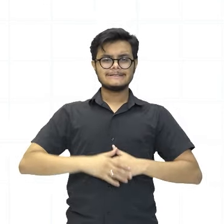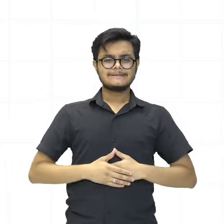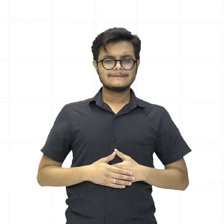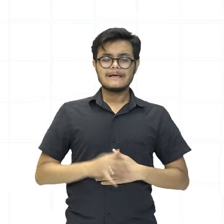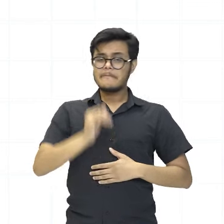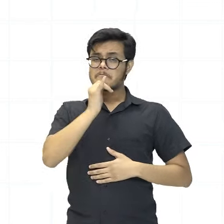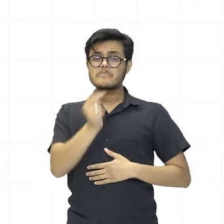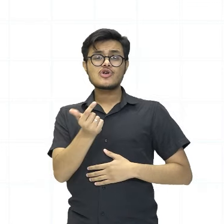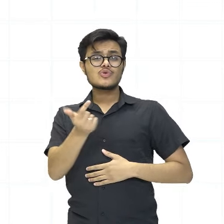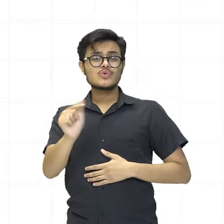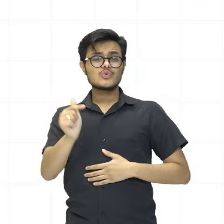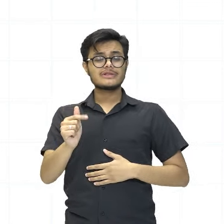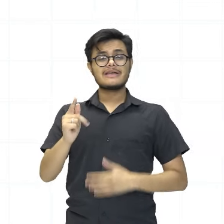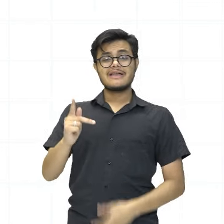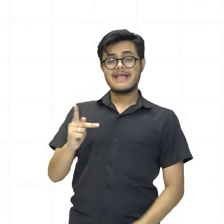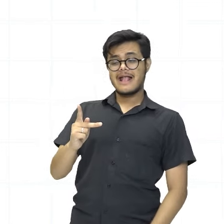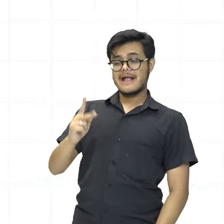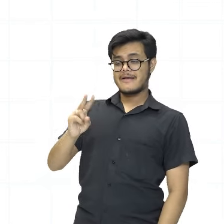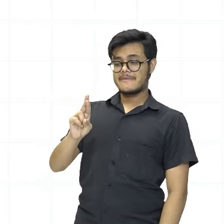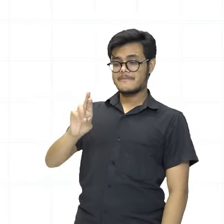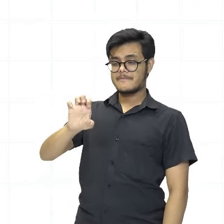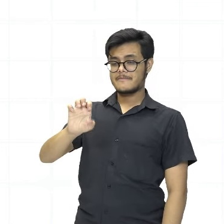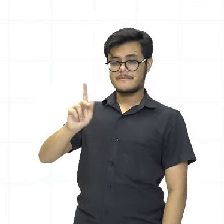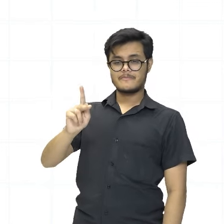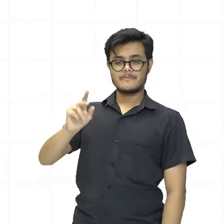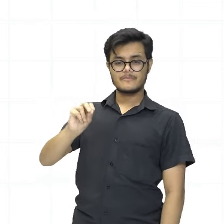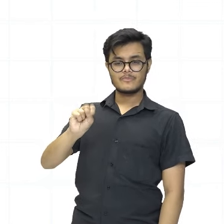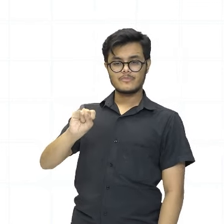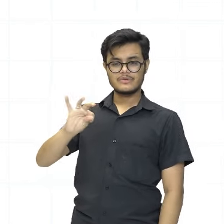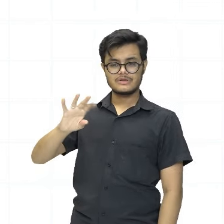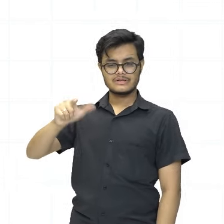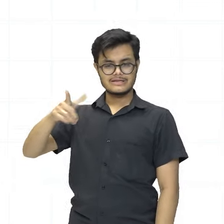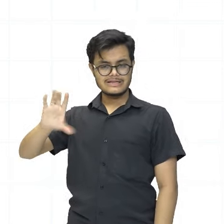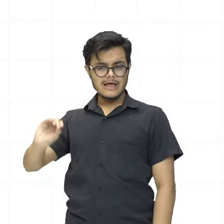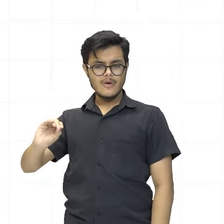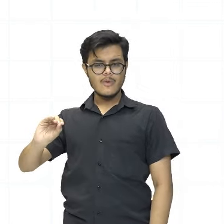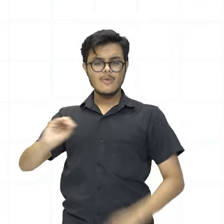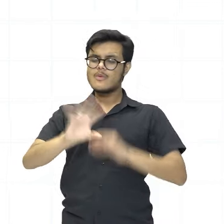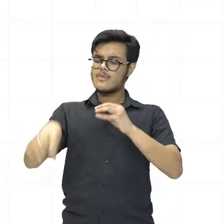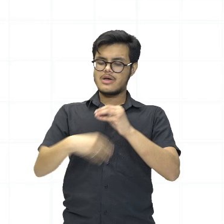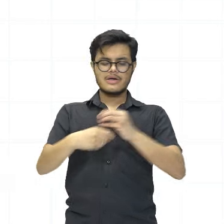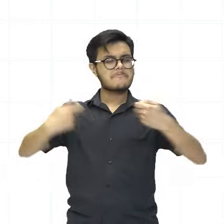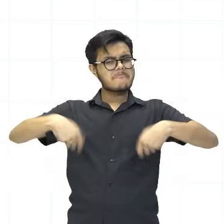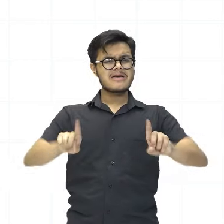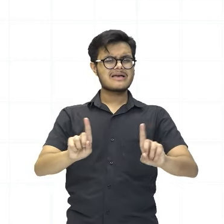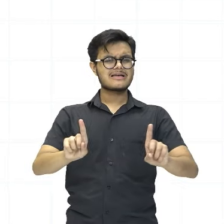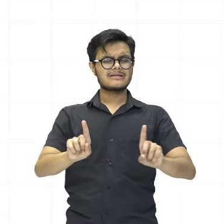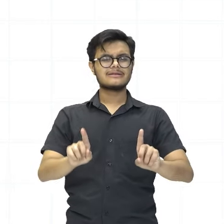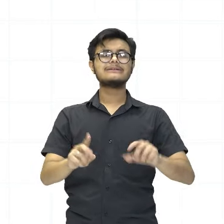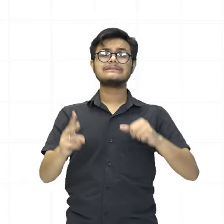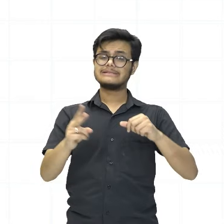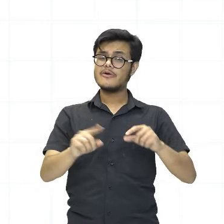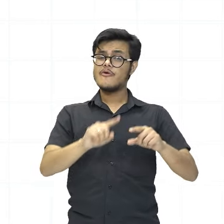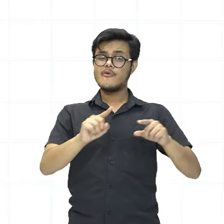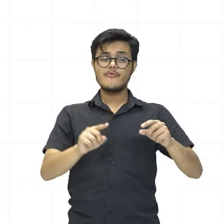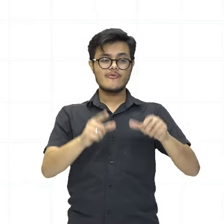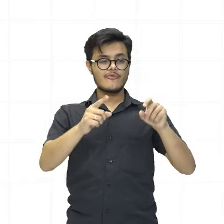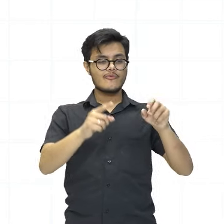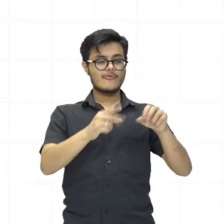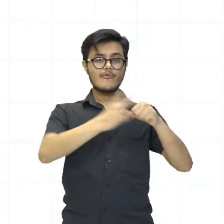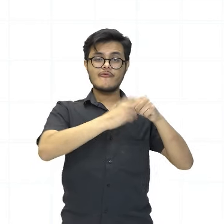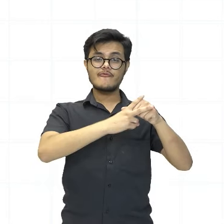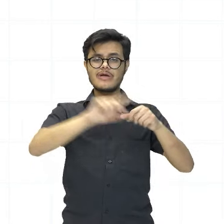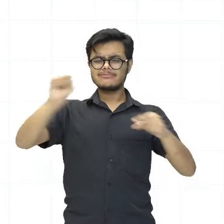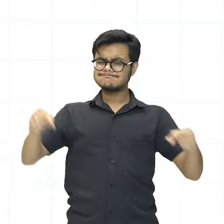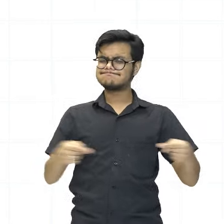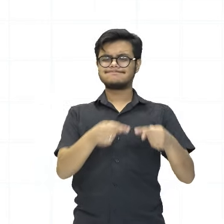preposição tá então por isso que é transitivo direto porque o verbo está ligado diretamente ao seu